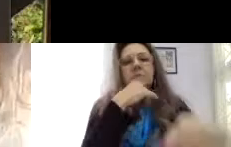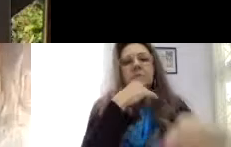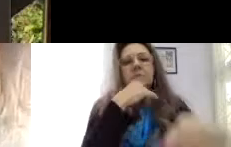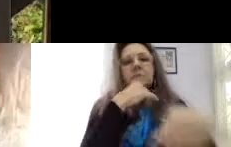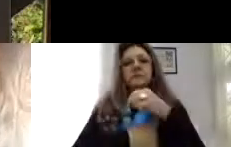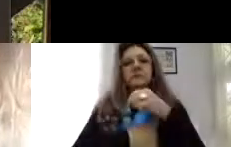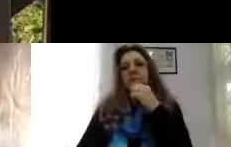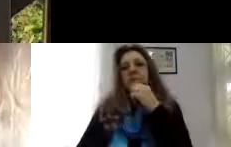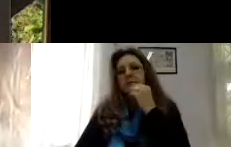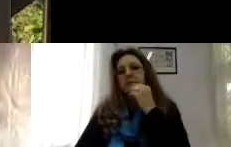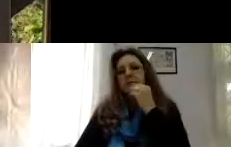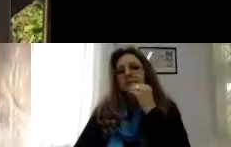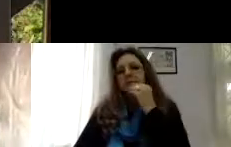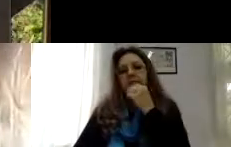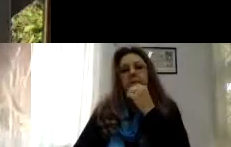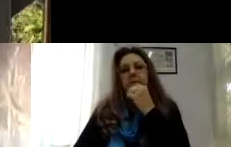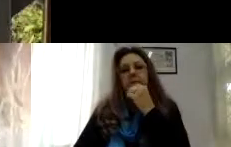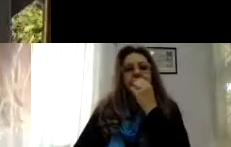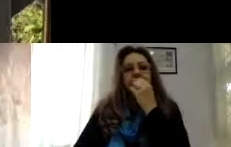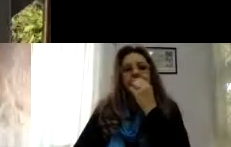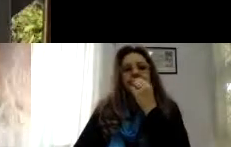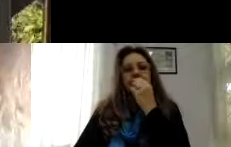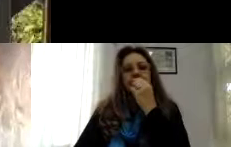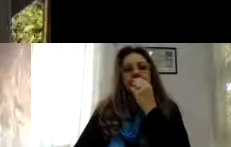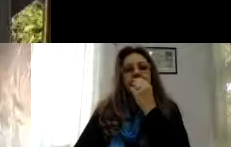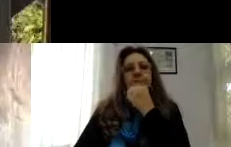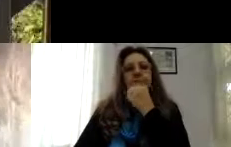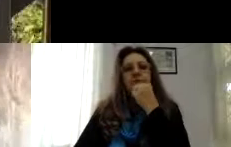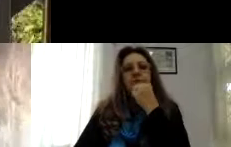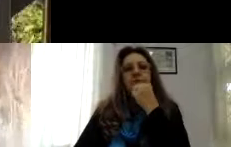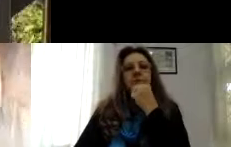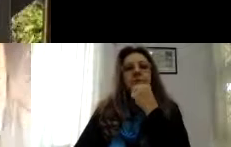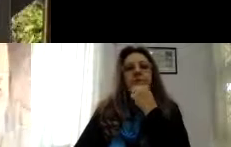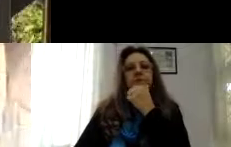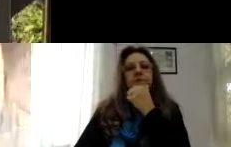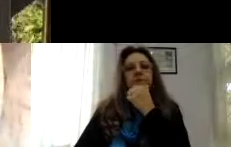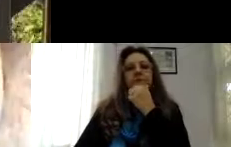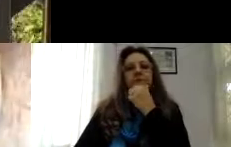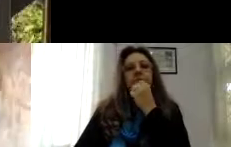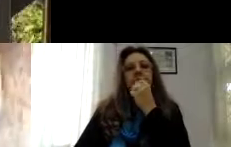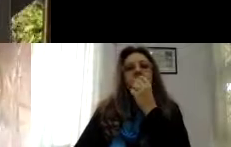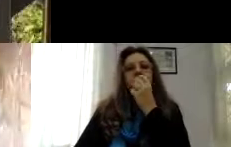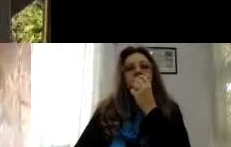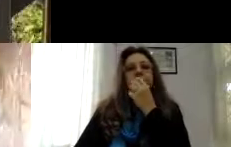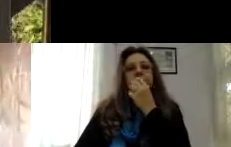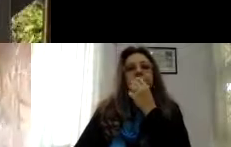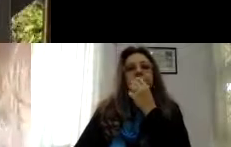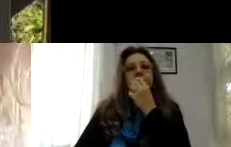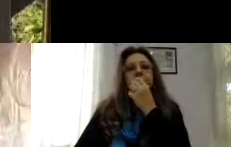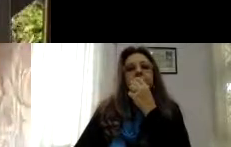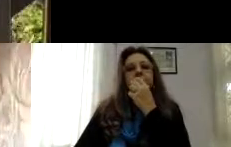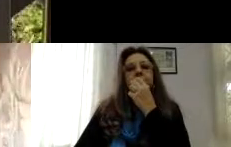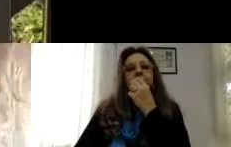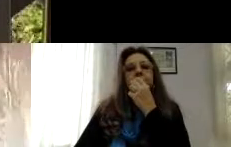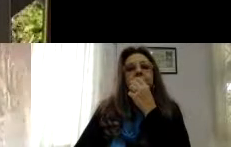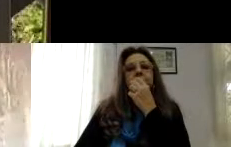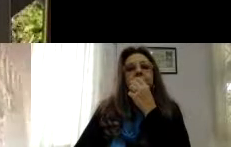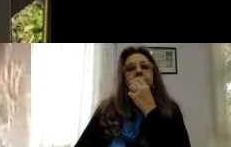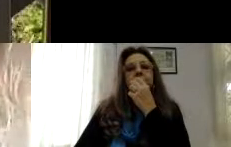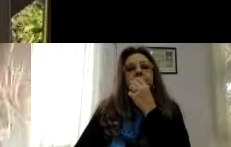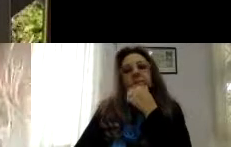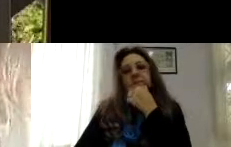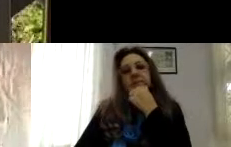com a função do repasse da informação em sala de aula. A digitalização é um processo que tem a ver com a